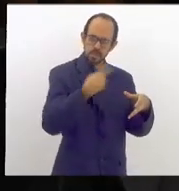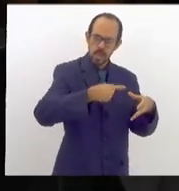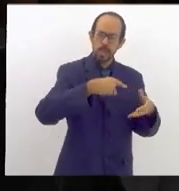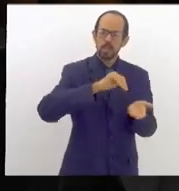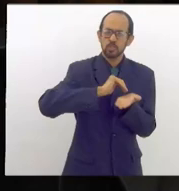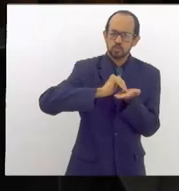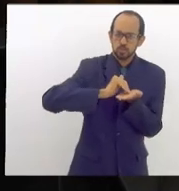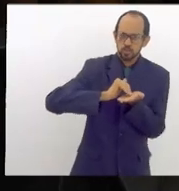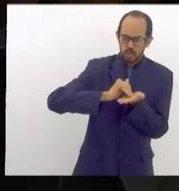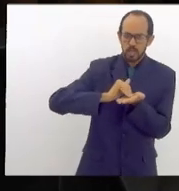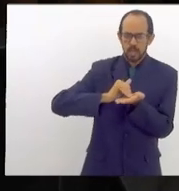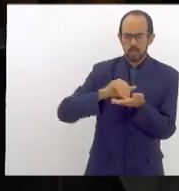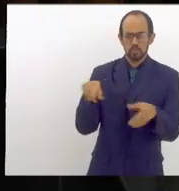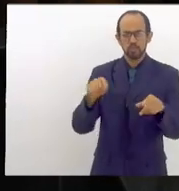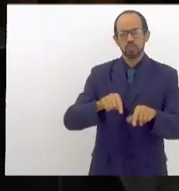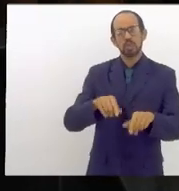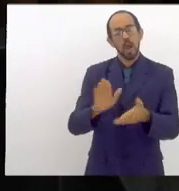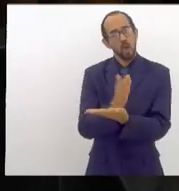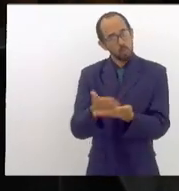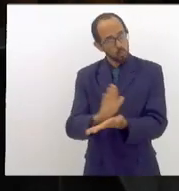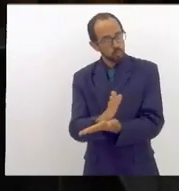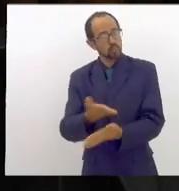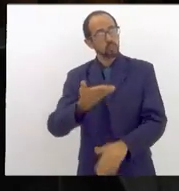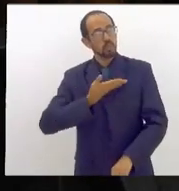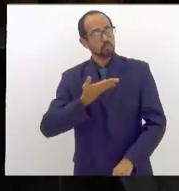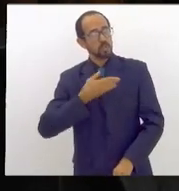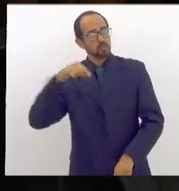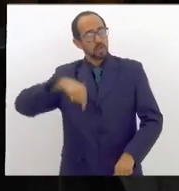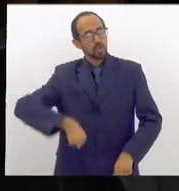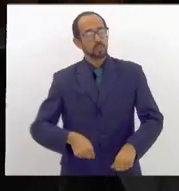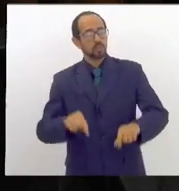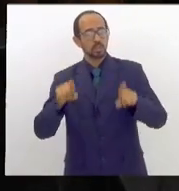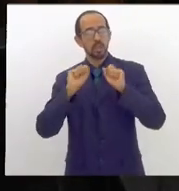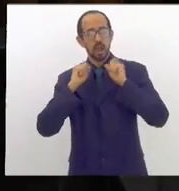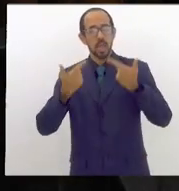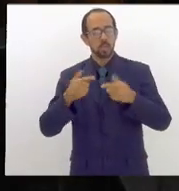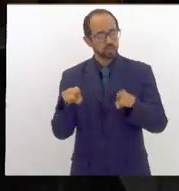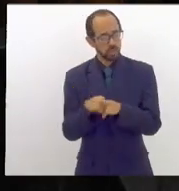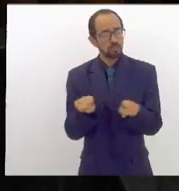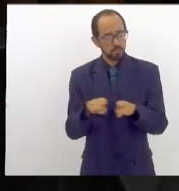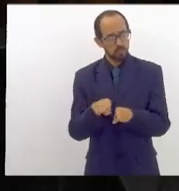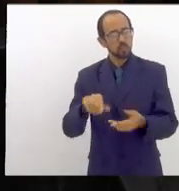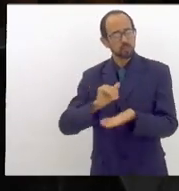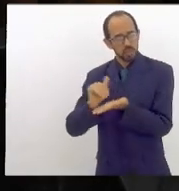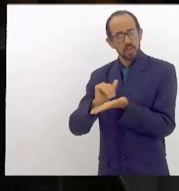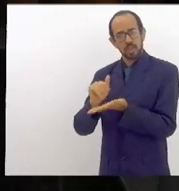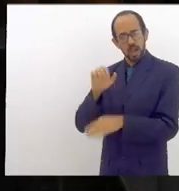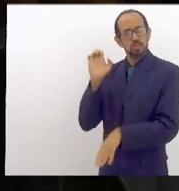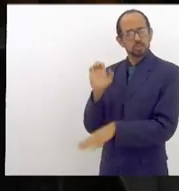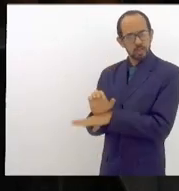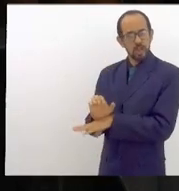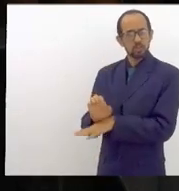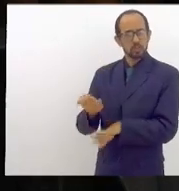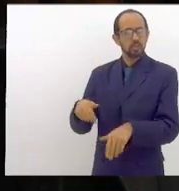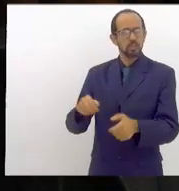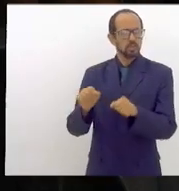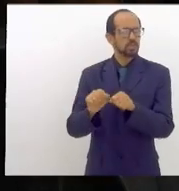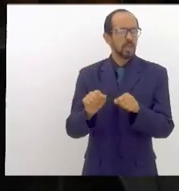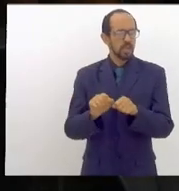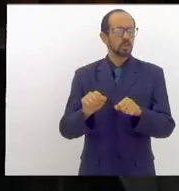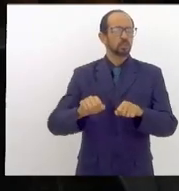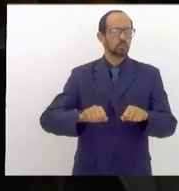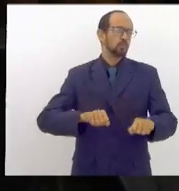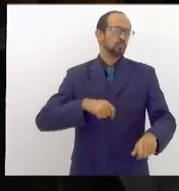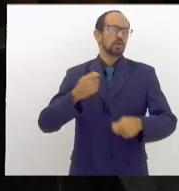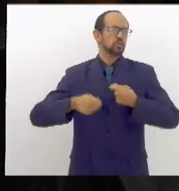secretários vem entre os quais alguns colegas aqui nessa casa que foram secretários de estado e que indefinitivamente fizeram uma grande gestão